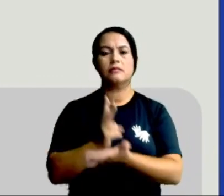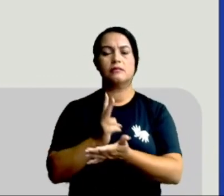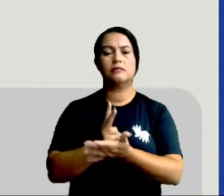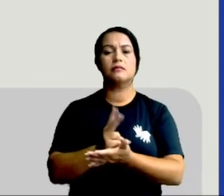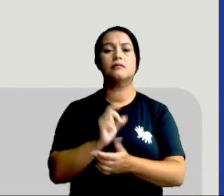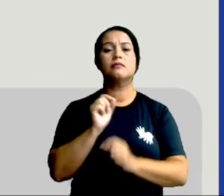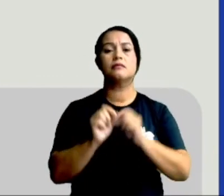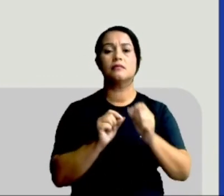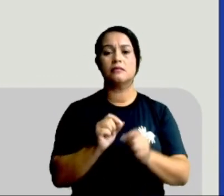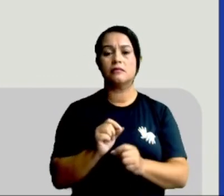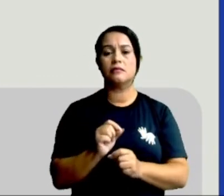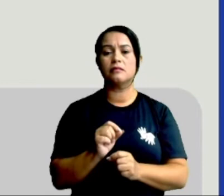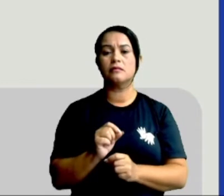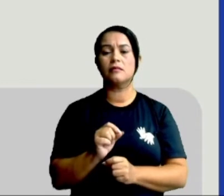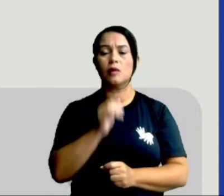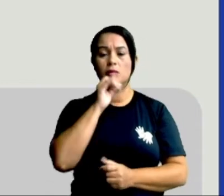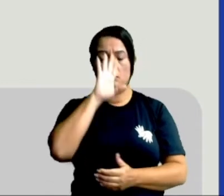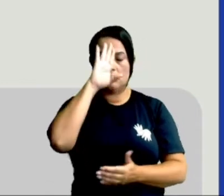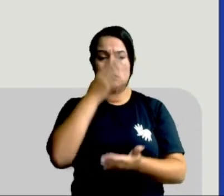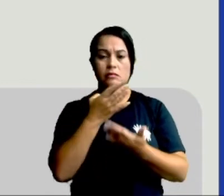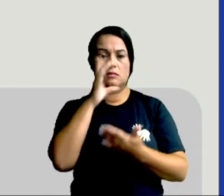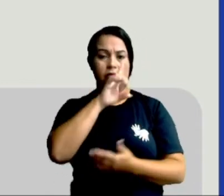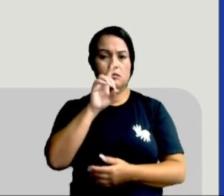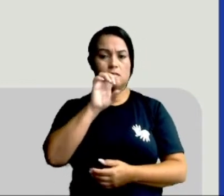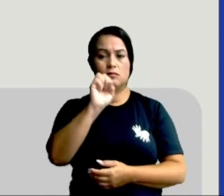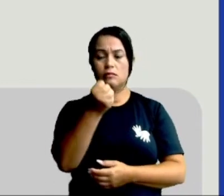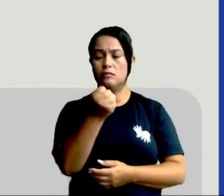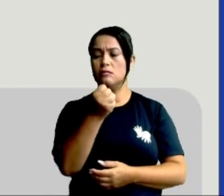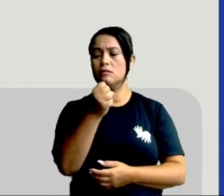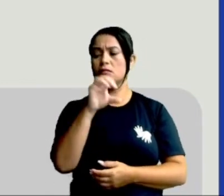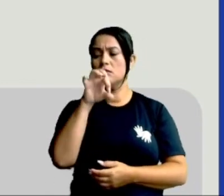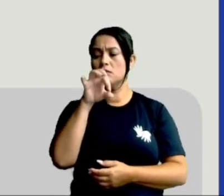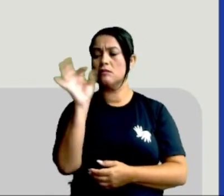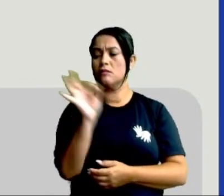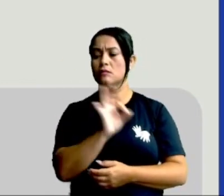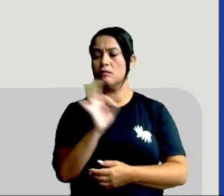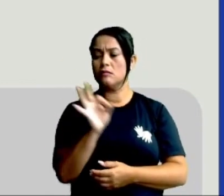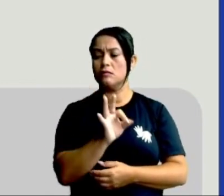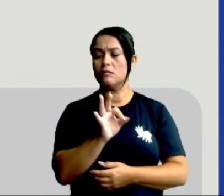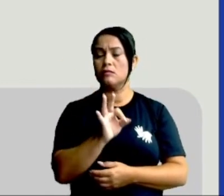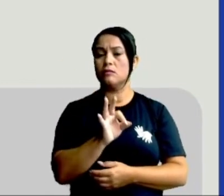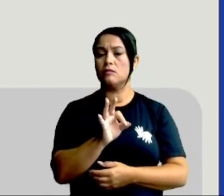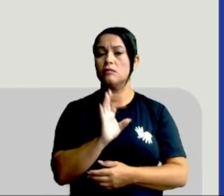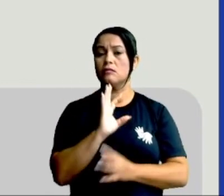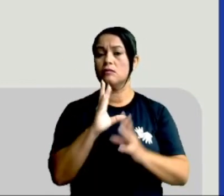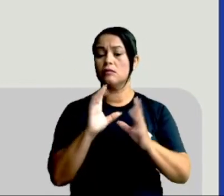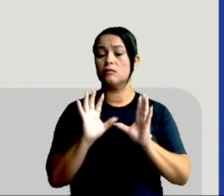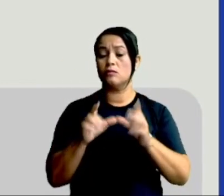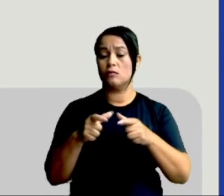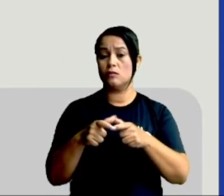cristã, 89% dela, sendo a sua maior parte de católicos.